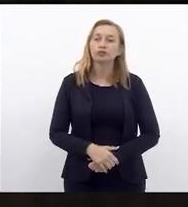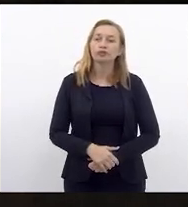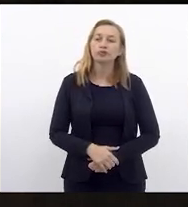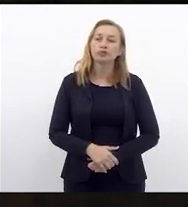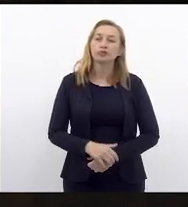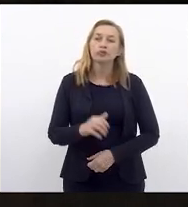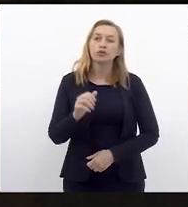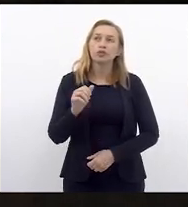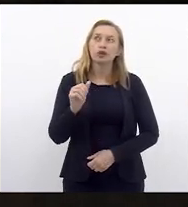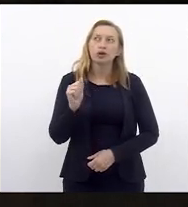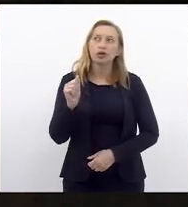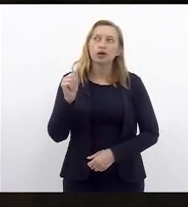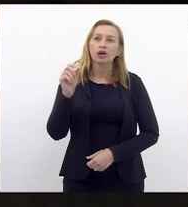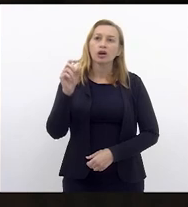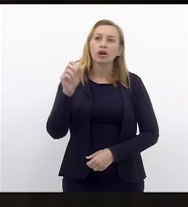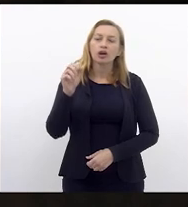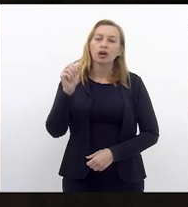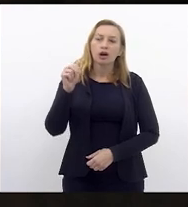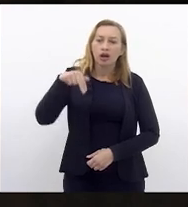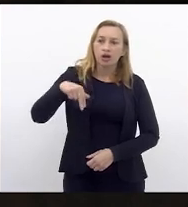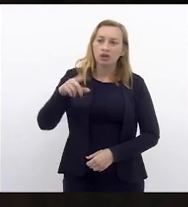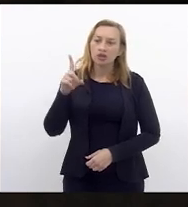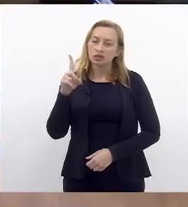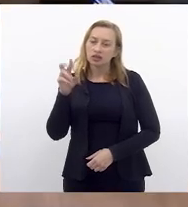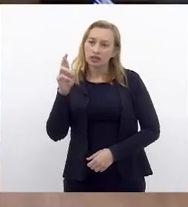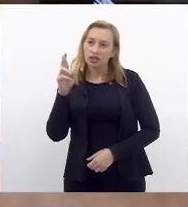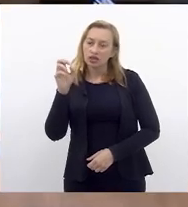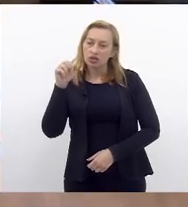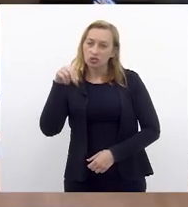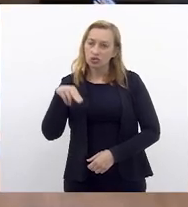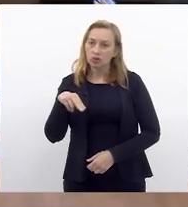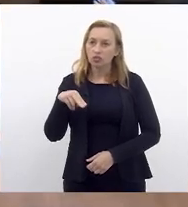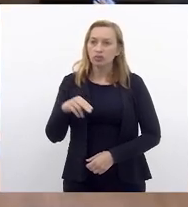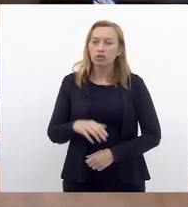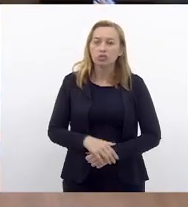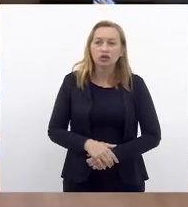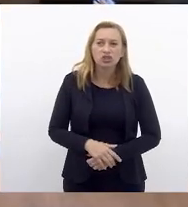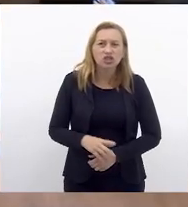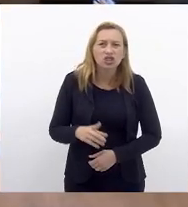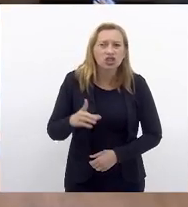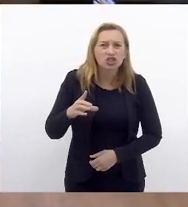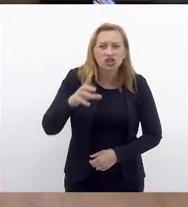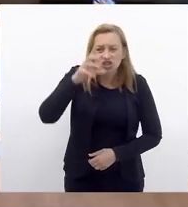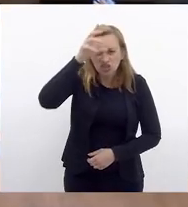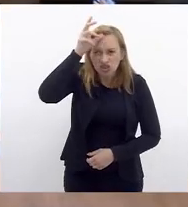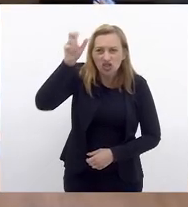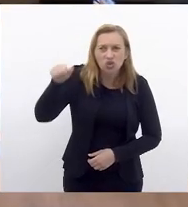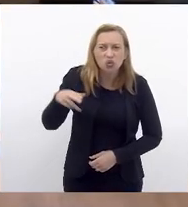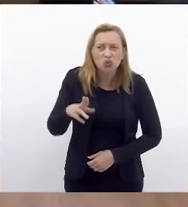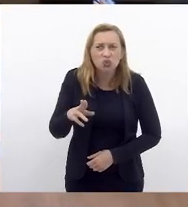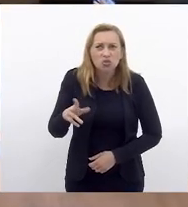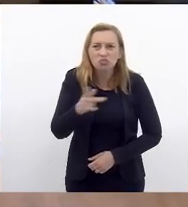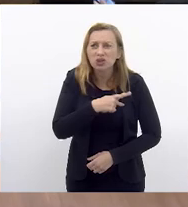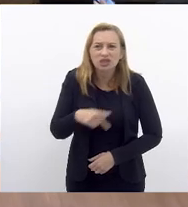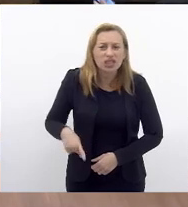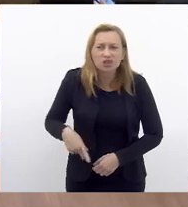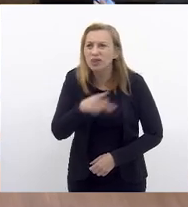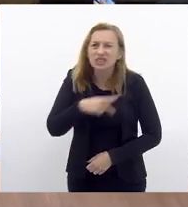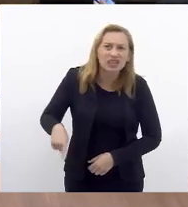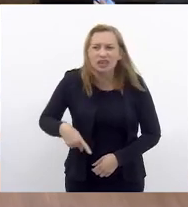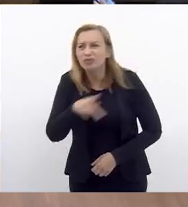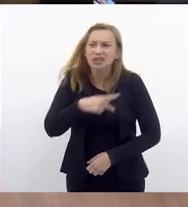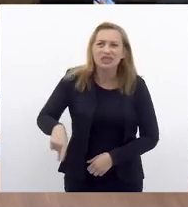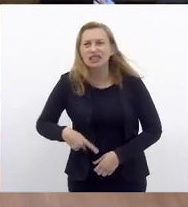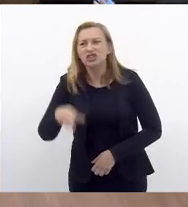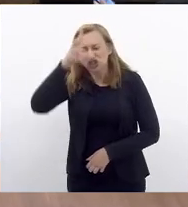Deputado Anderson Alexandre. Tia Azul, presidente. Sim. Presidente, Tia